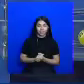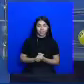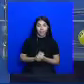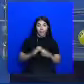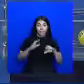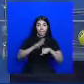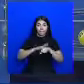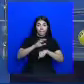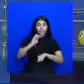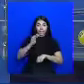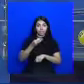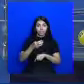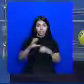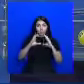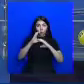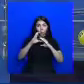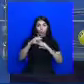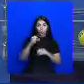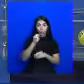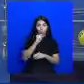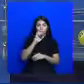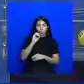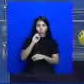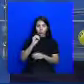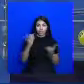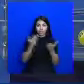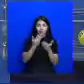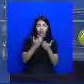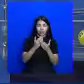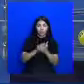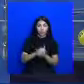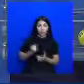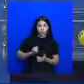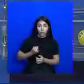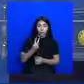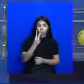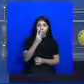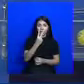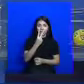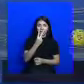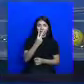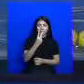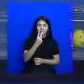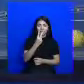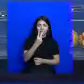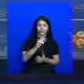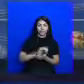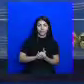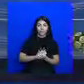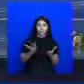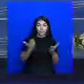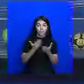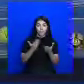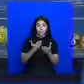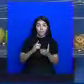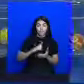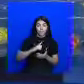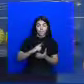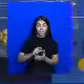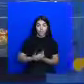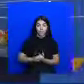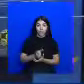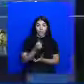Essa é a Mais Milionária, concurso 80. Vem chegando, trevo 2. Trevo 2. Temos aqui as